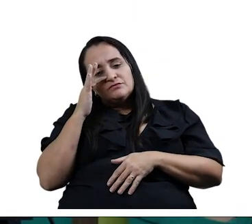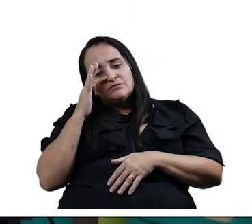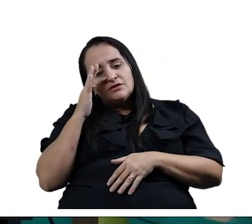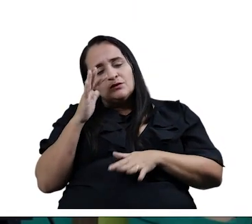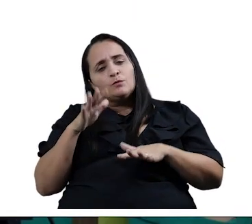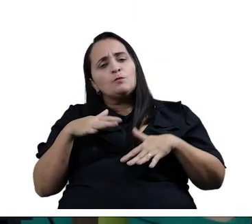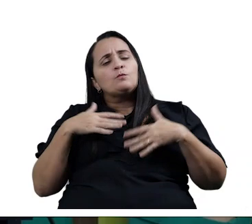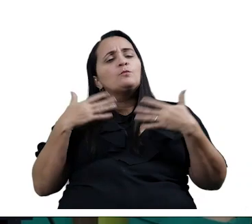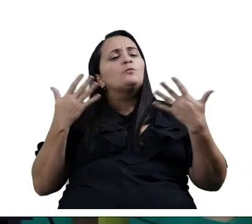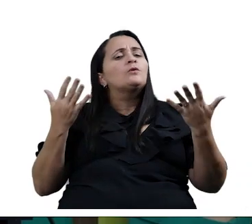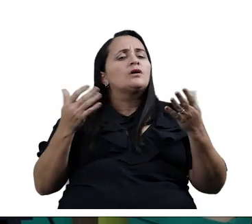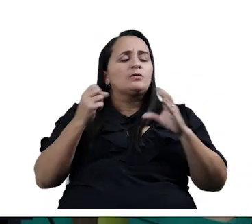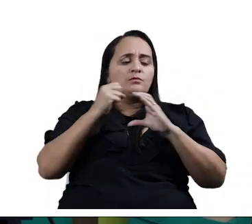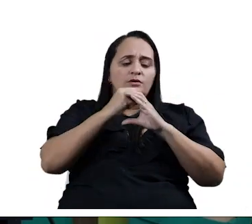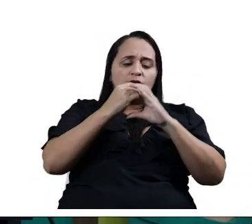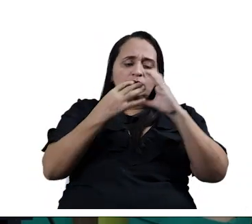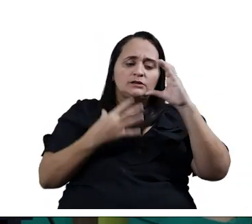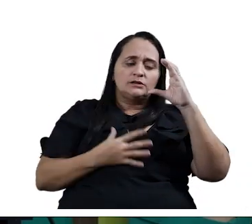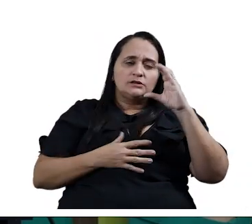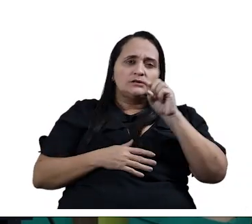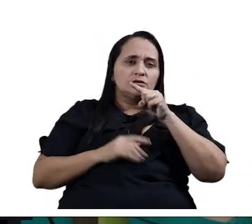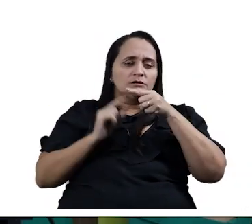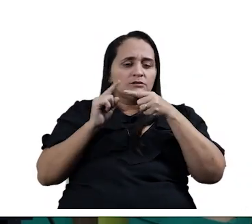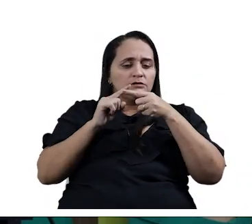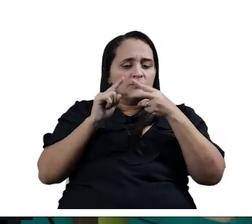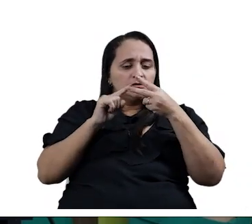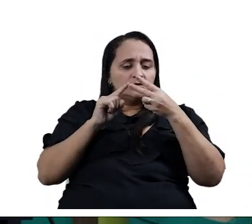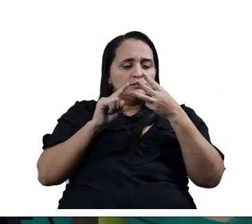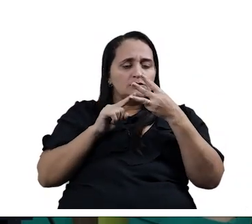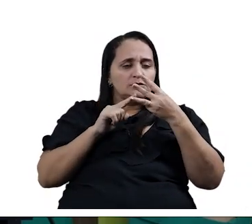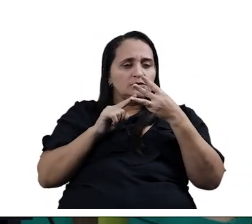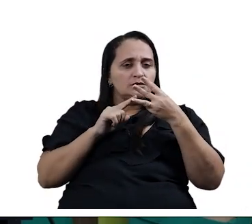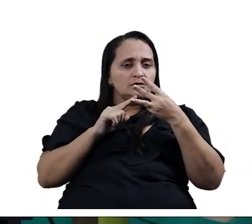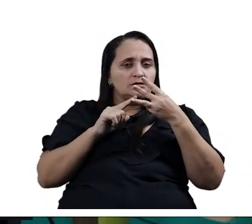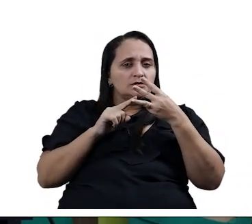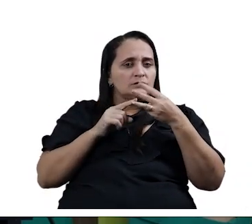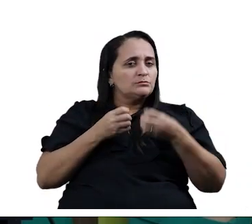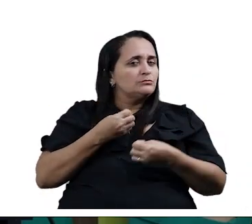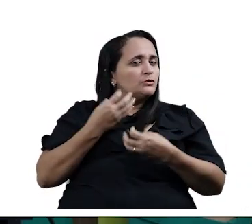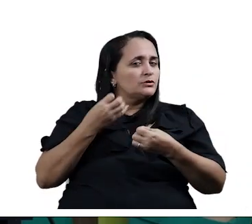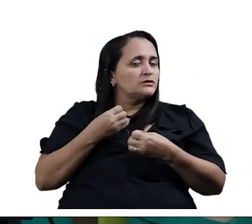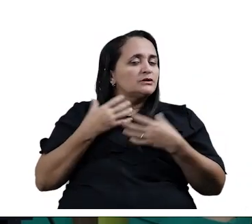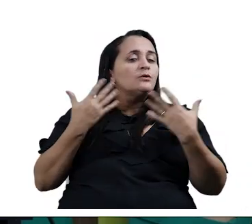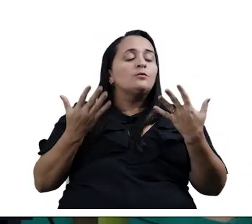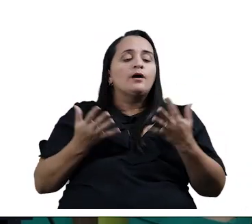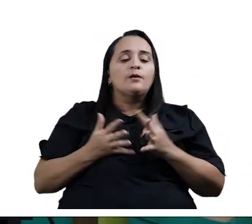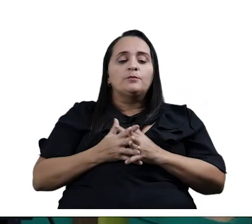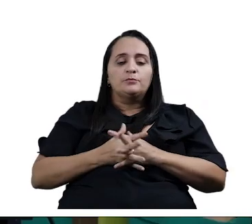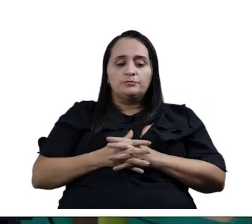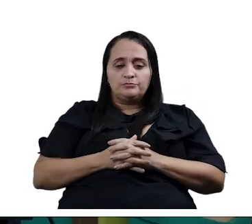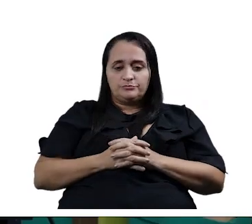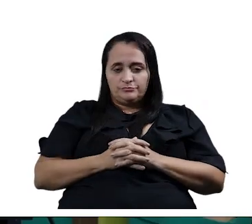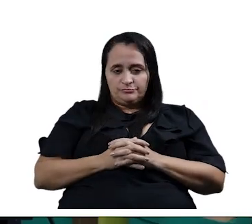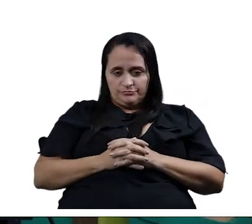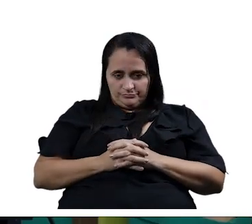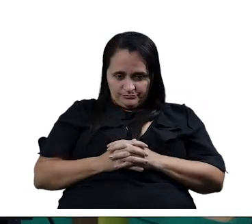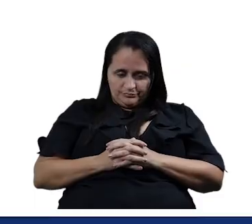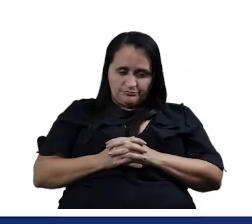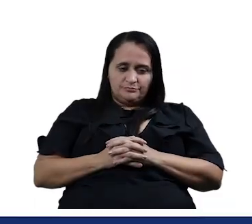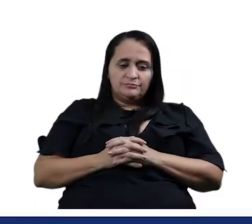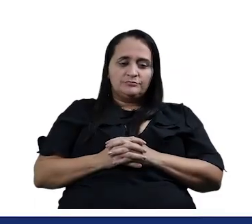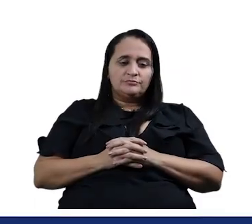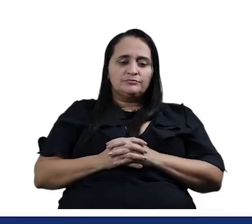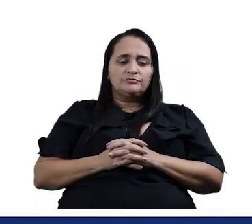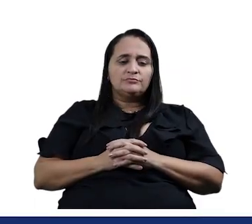as características e dizer para mim qual deles é uma poesia. Preparado? Vamos lá para o primeiro